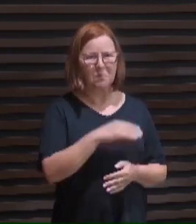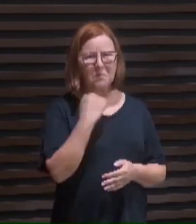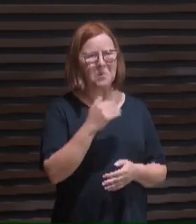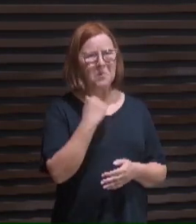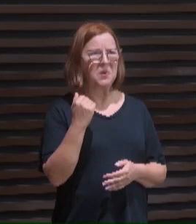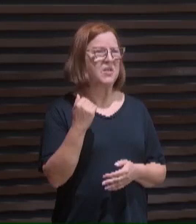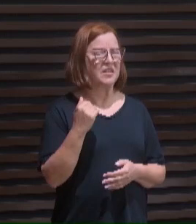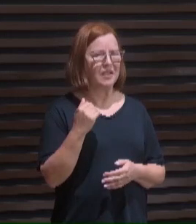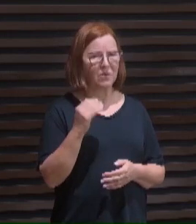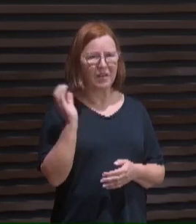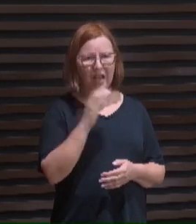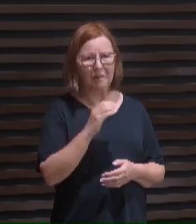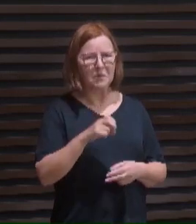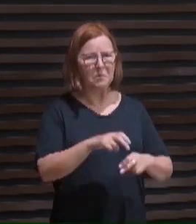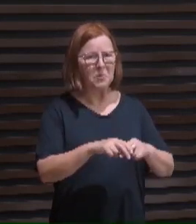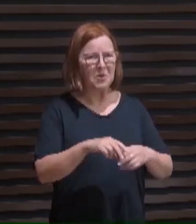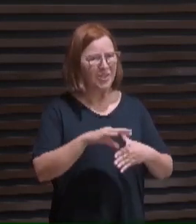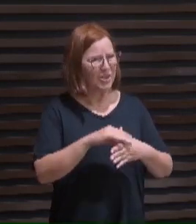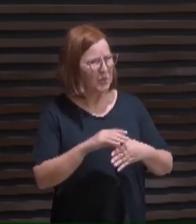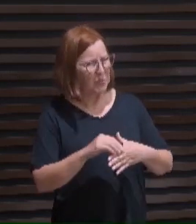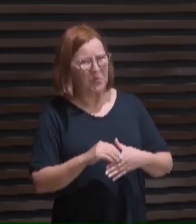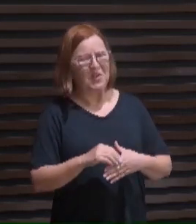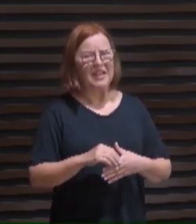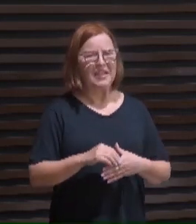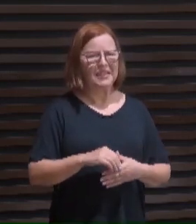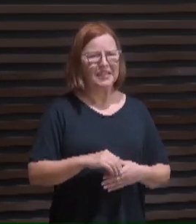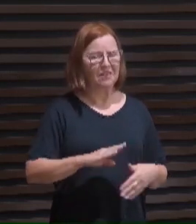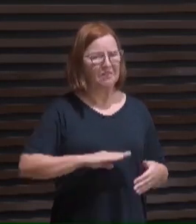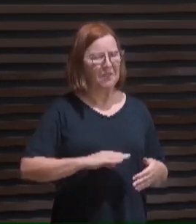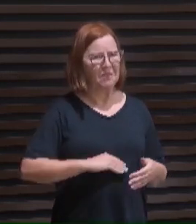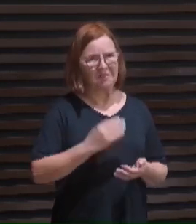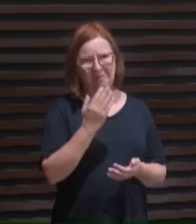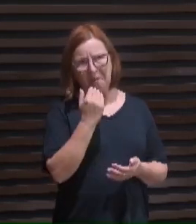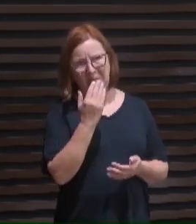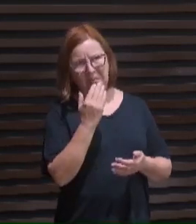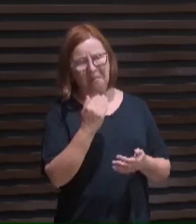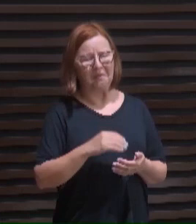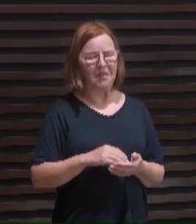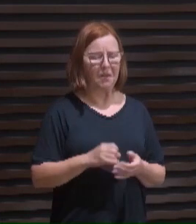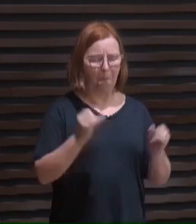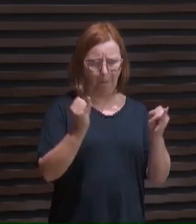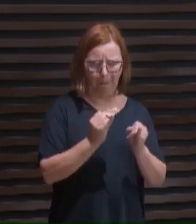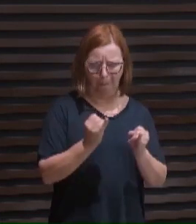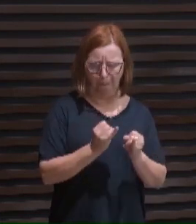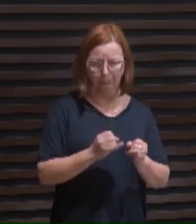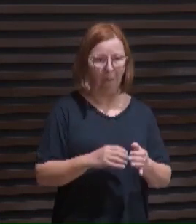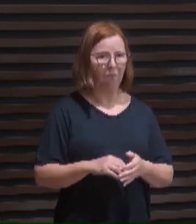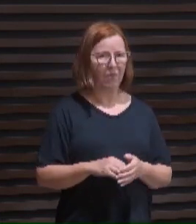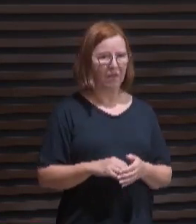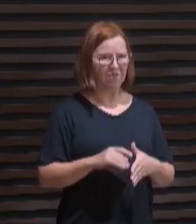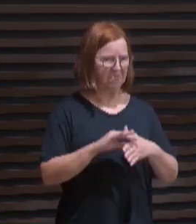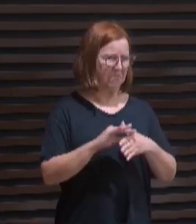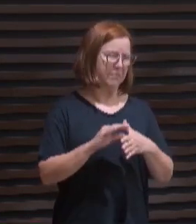muita desnutrição. As pessoas comiam até 1860, ali por